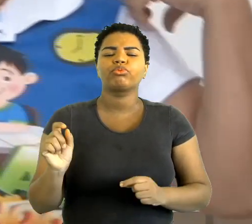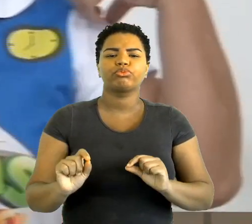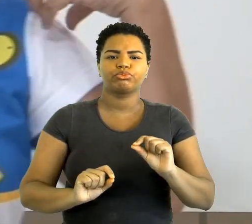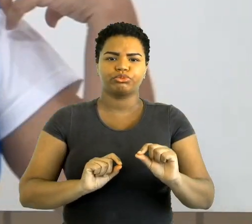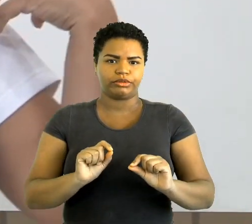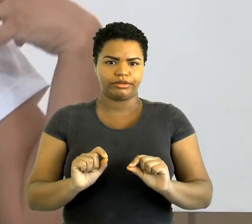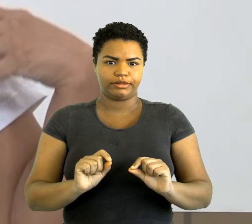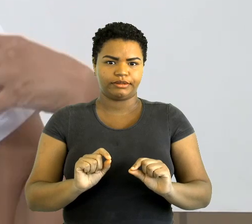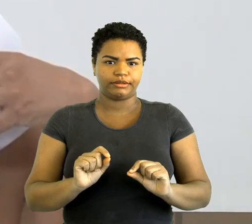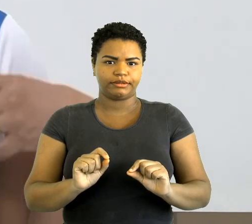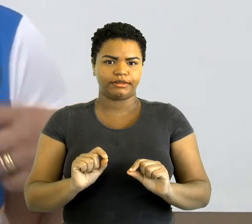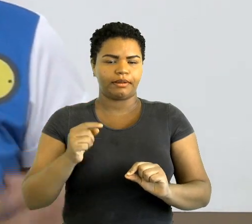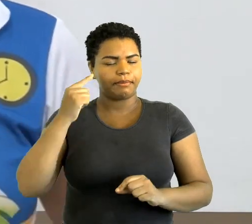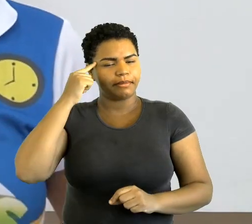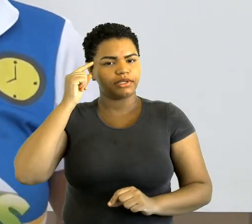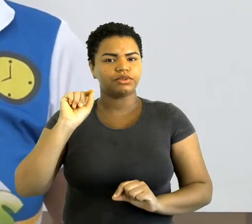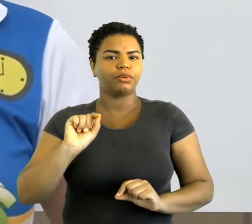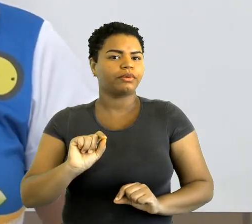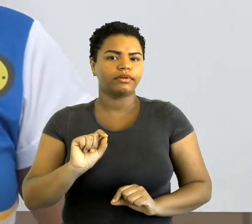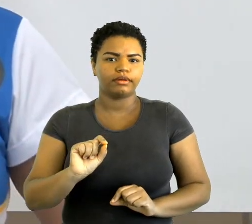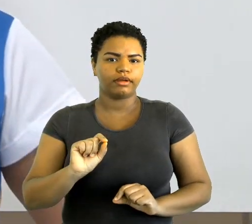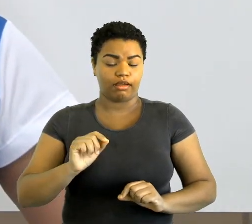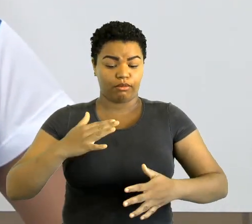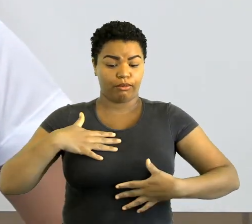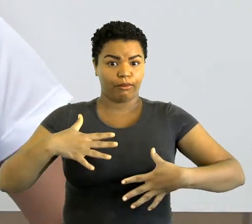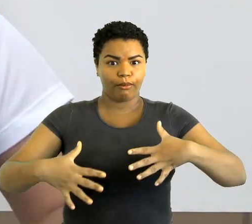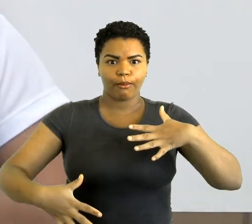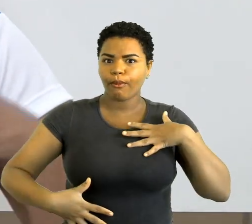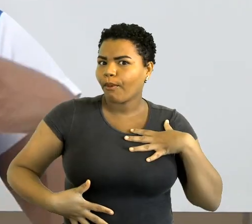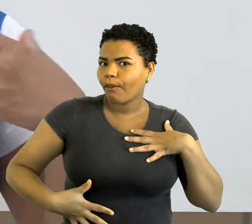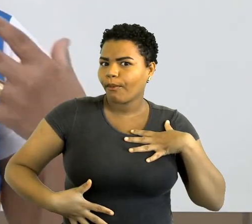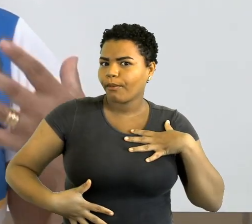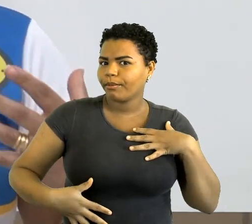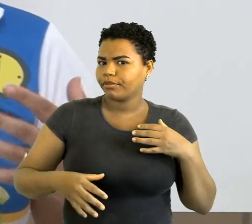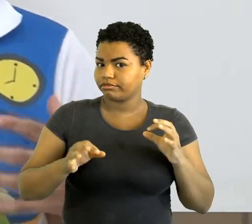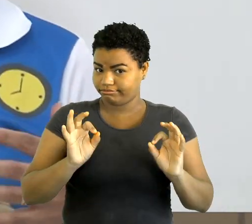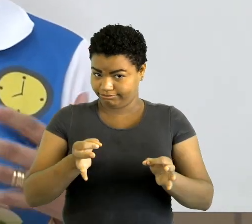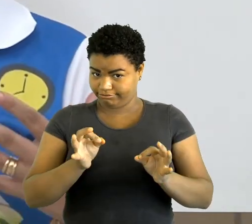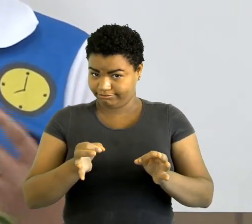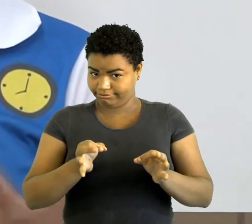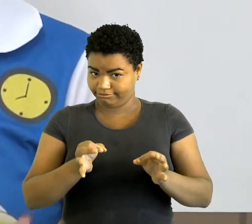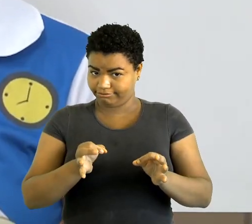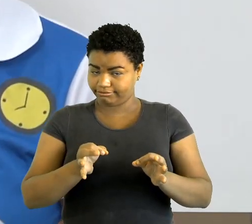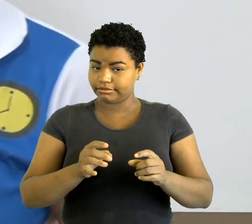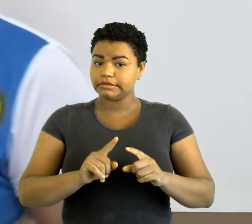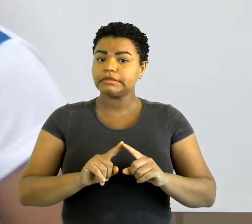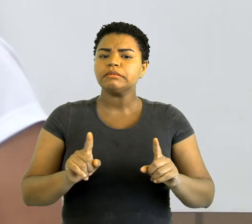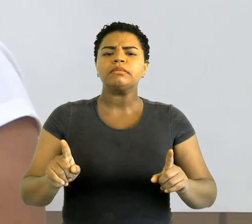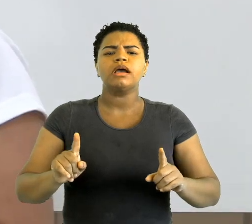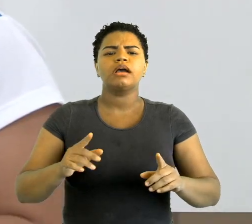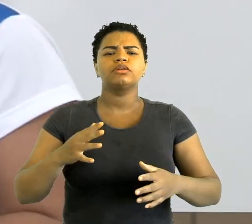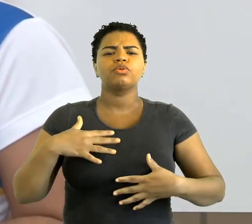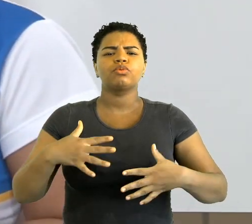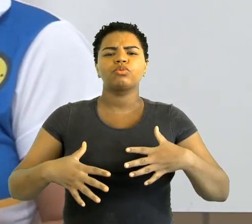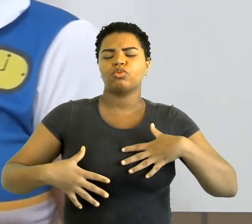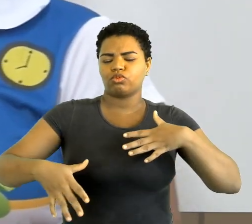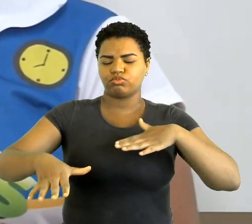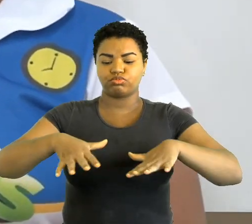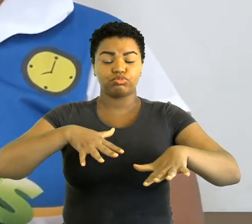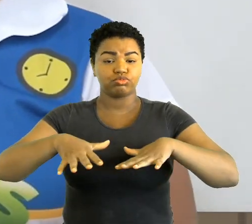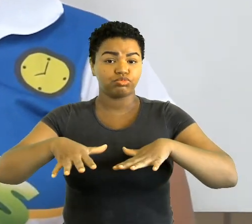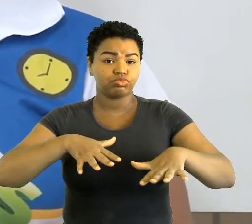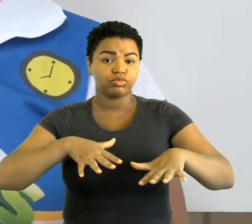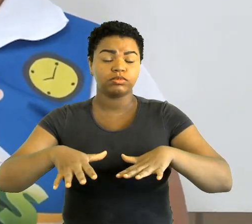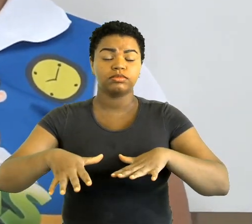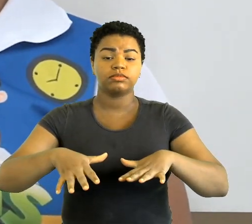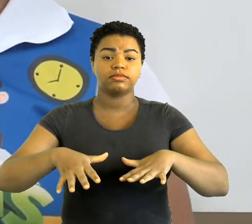O nosso corpo, não é? Só que para que o nosso corpo se movimente,